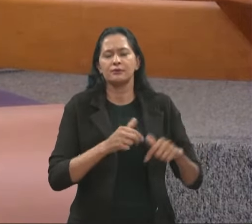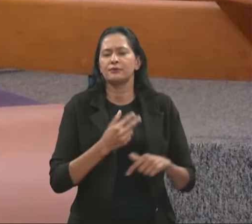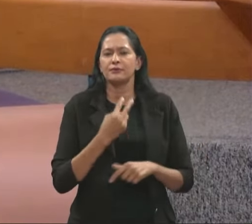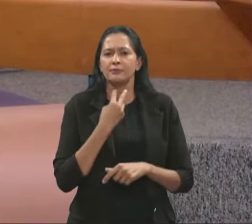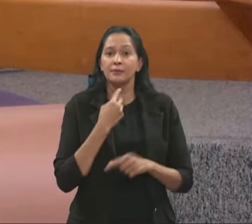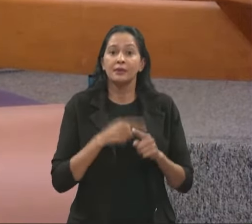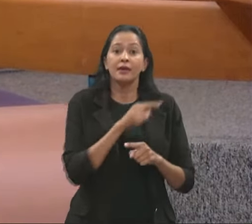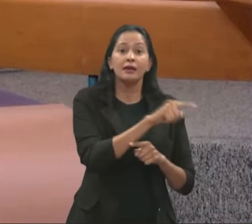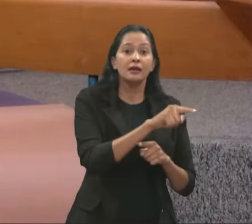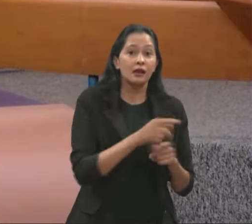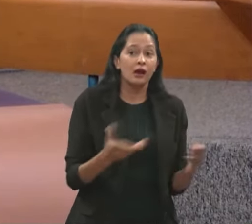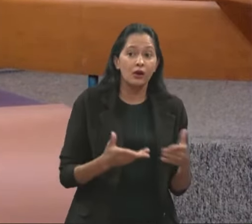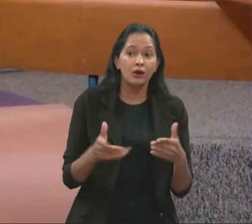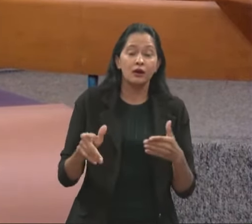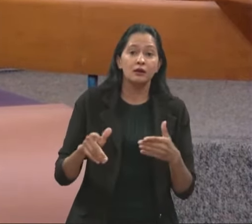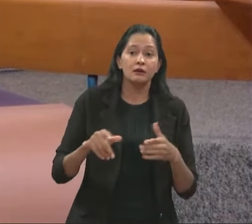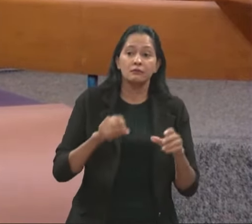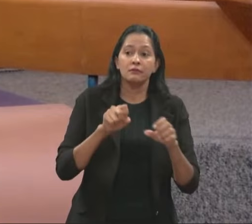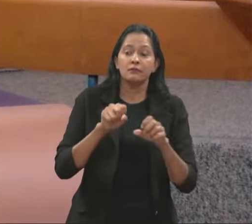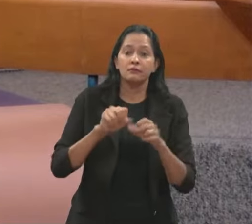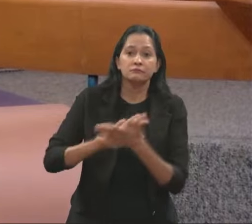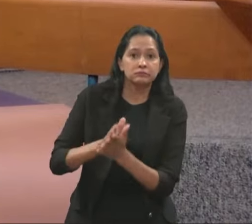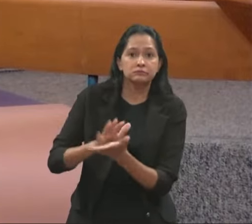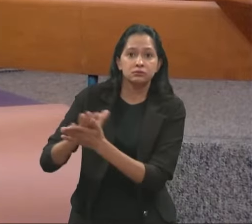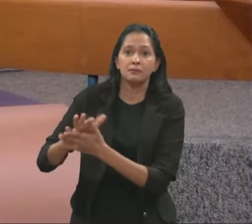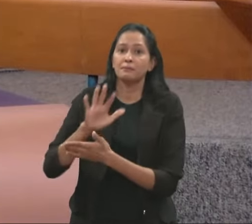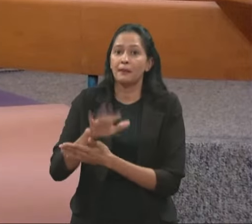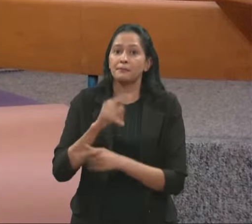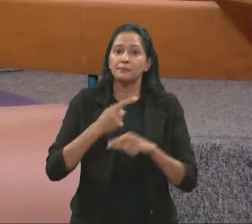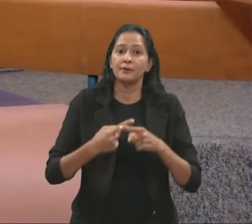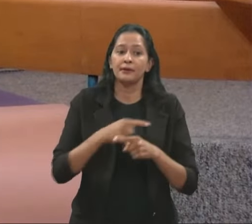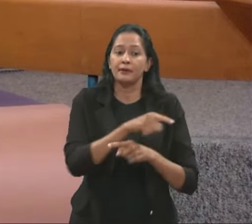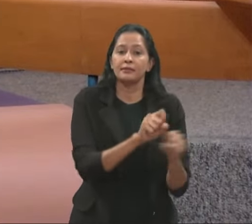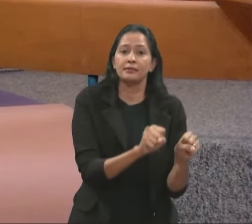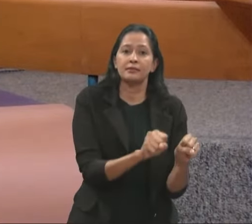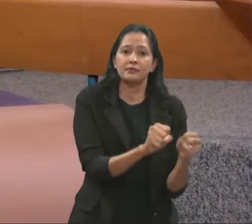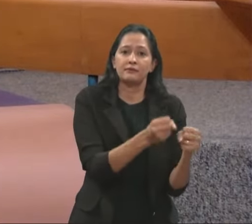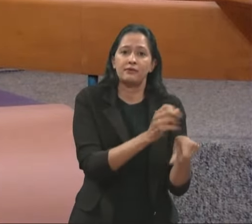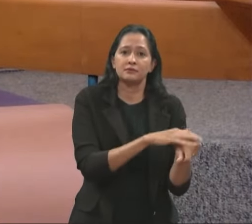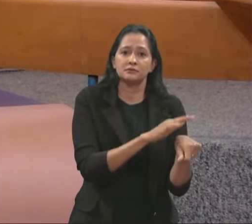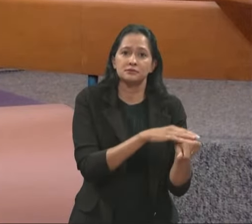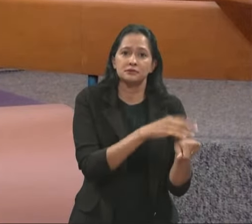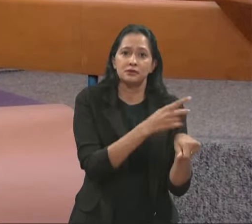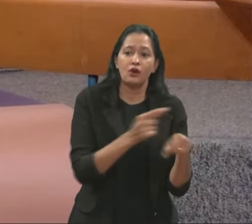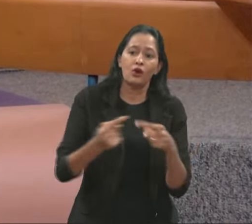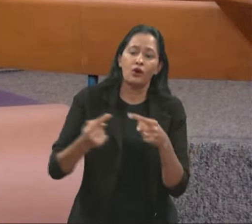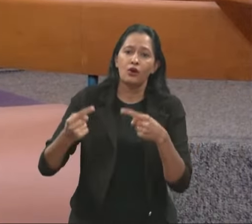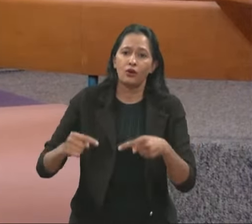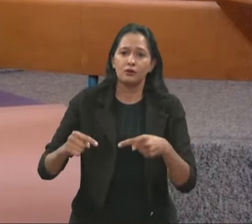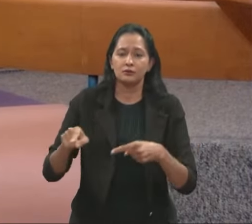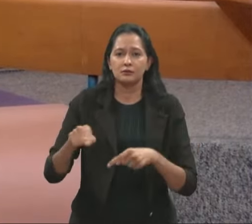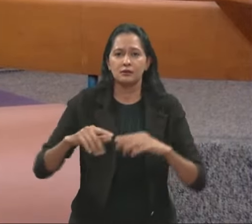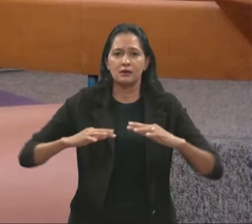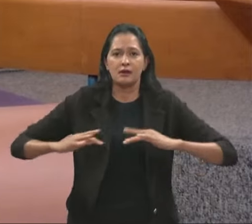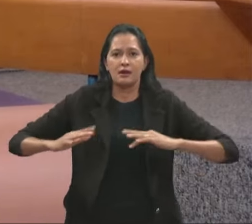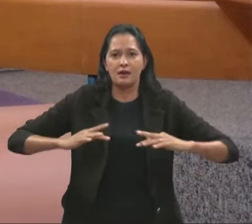defendendo das agressões do Hamas, de um grupo terrorista que tem